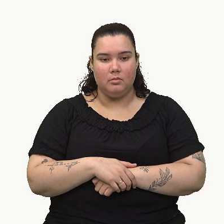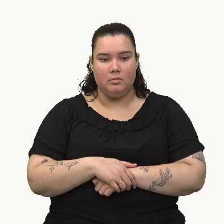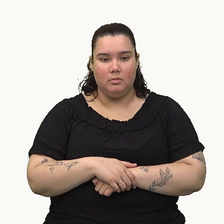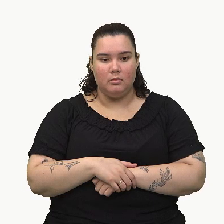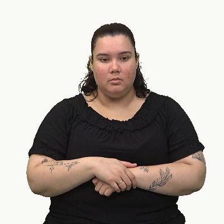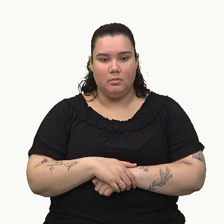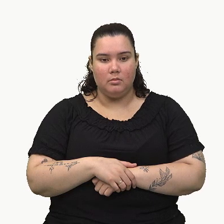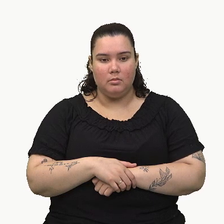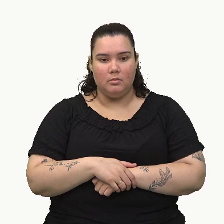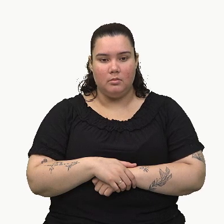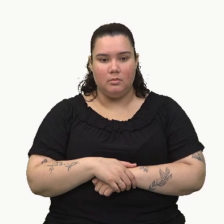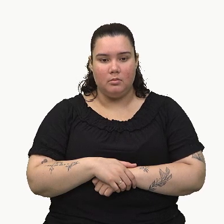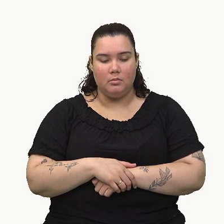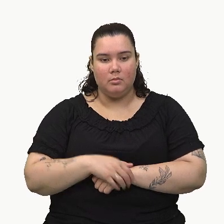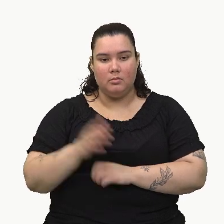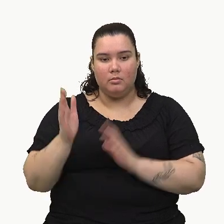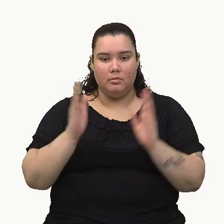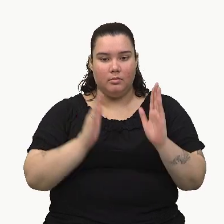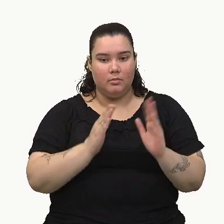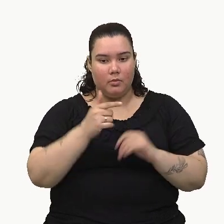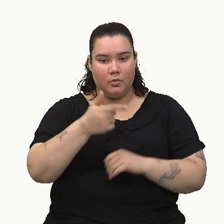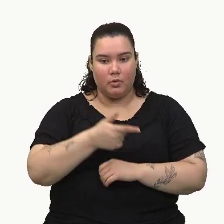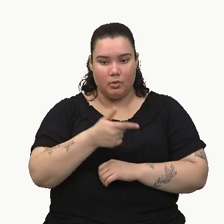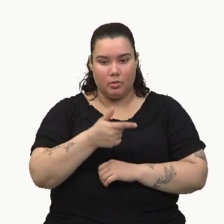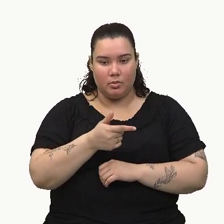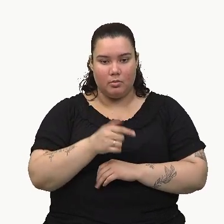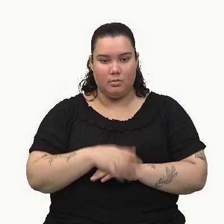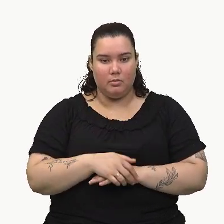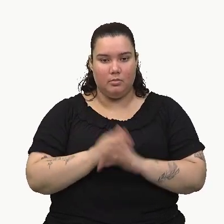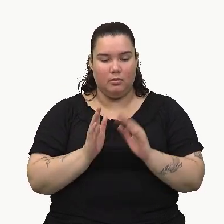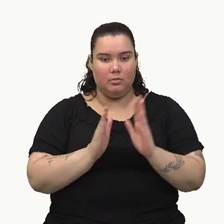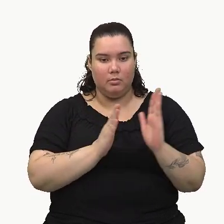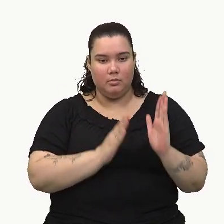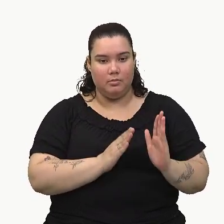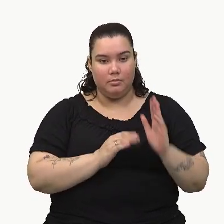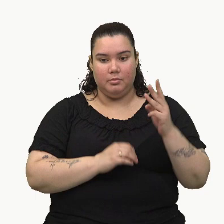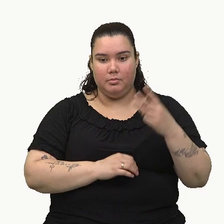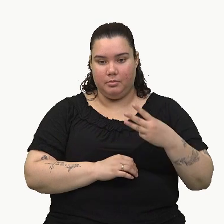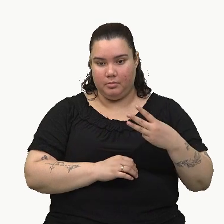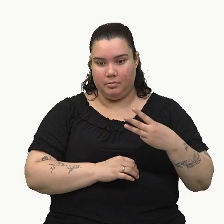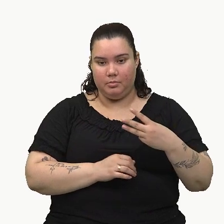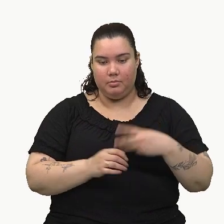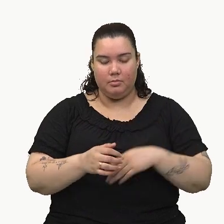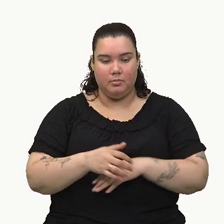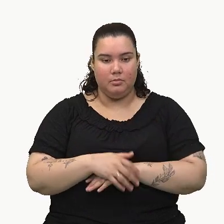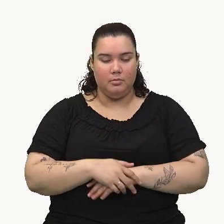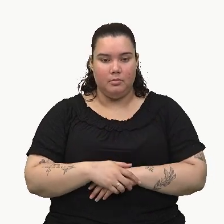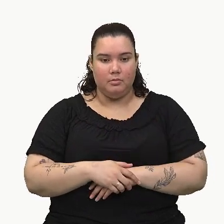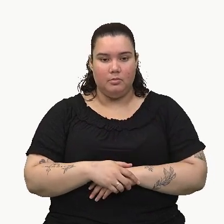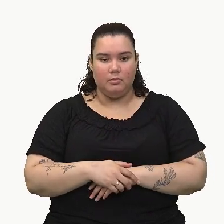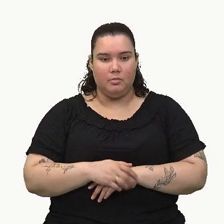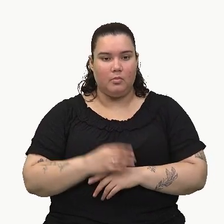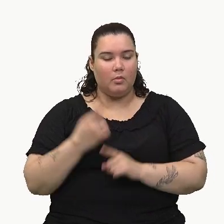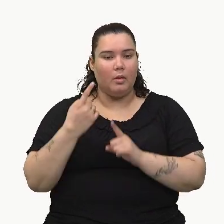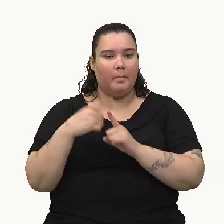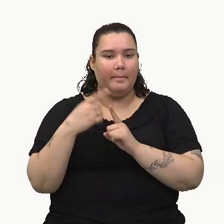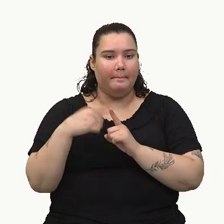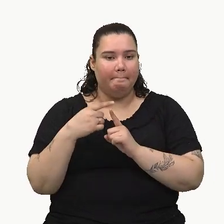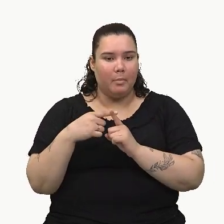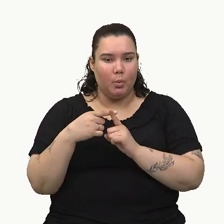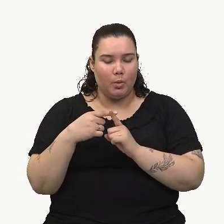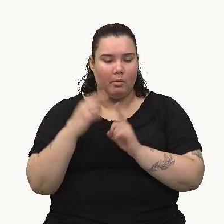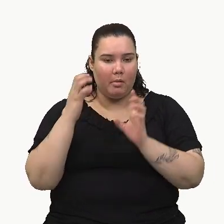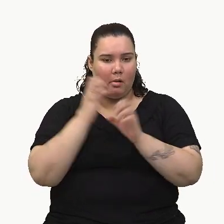4. 1 mais 1 aqui é 2. E aqui 2 mais 1 é igual a 3. Por que nós fizemos